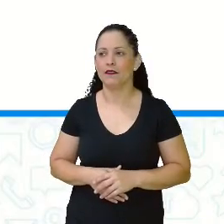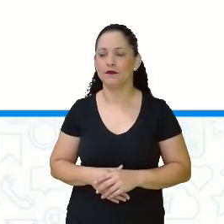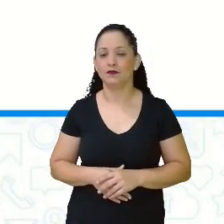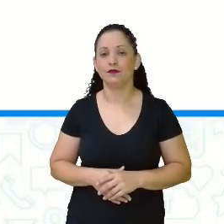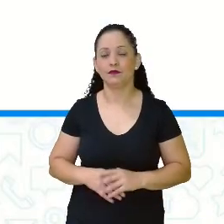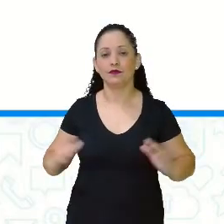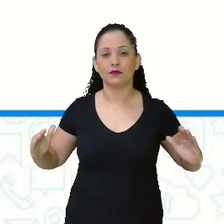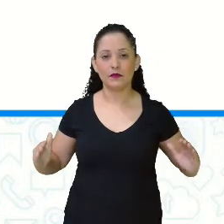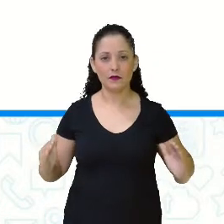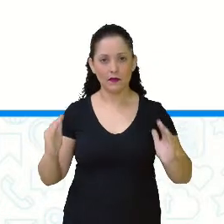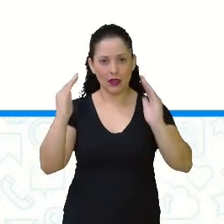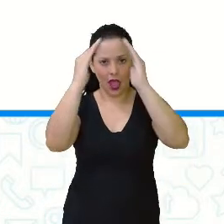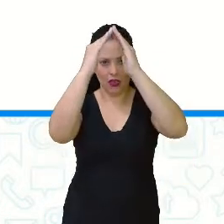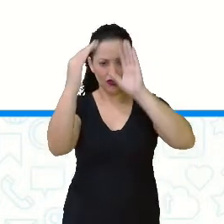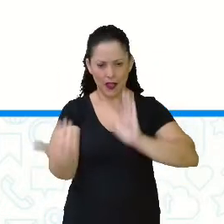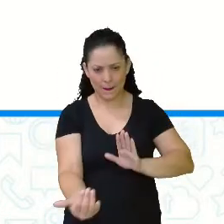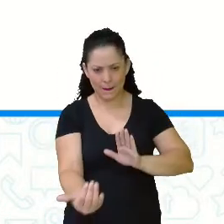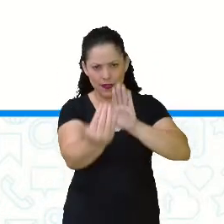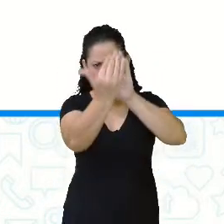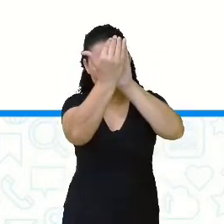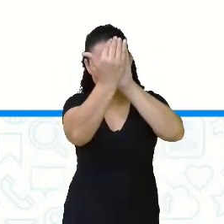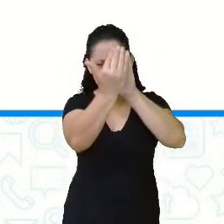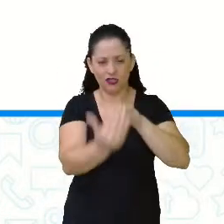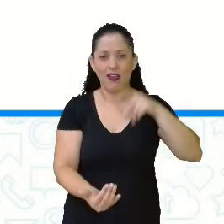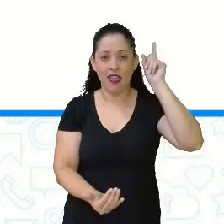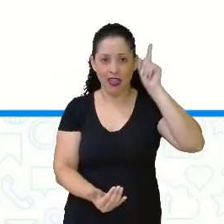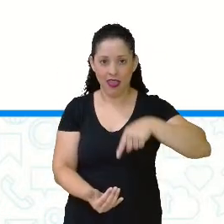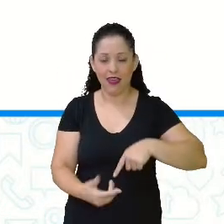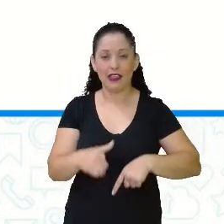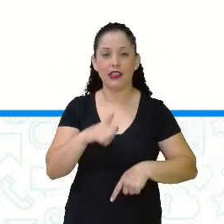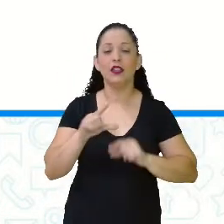pirâmides são poliedros que apresentam um